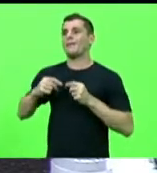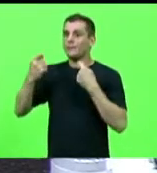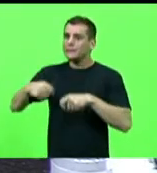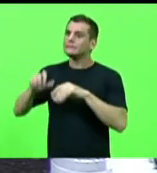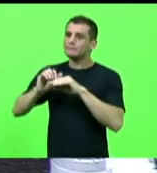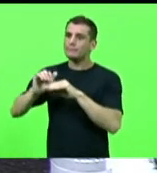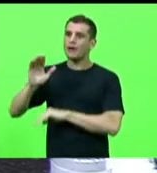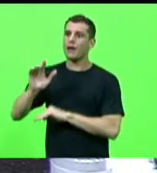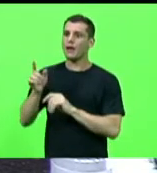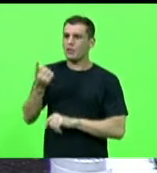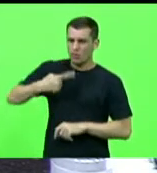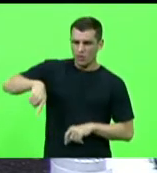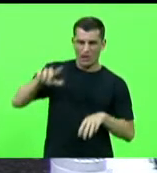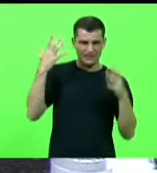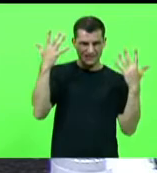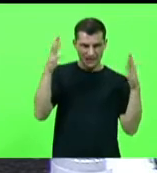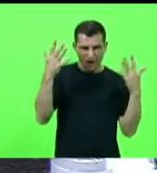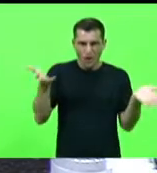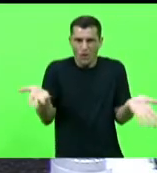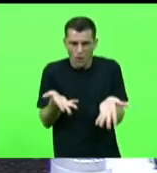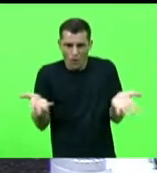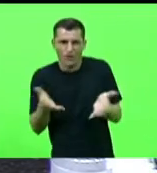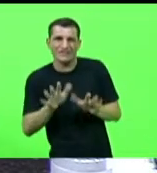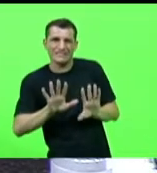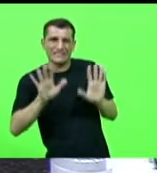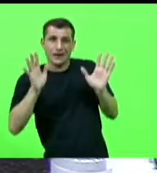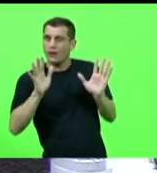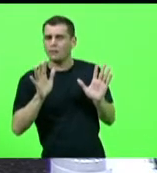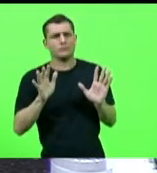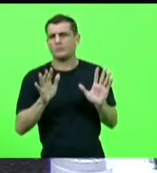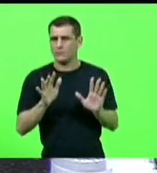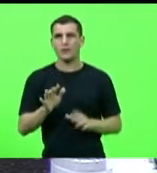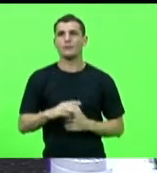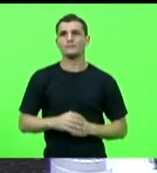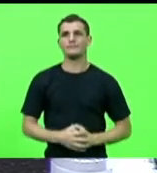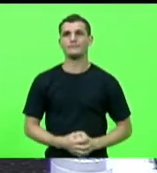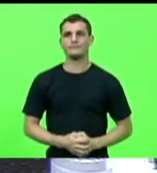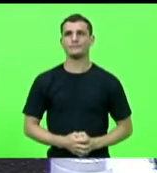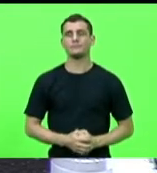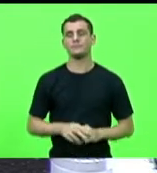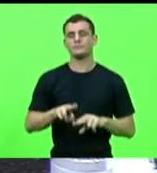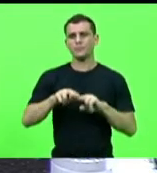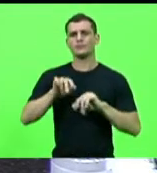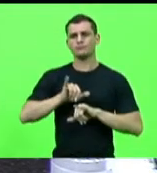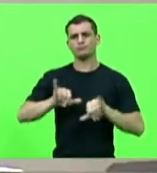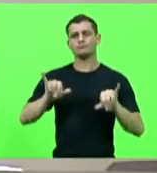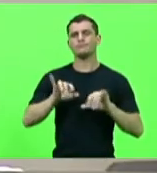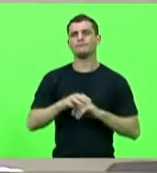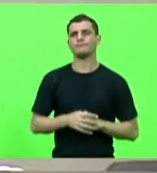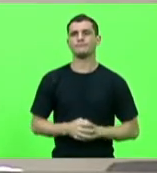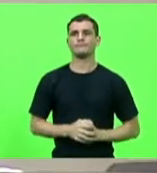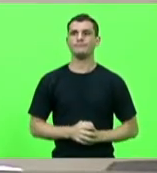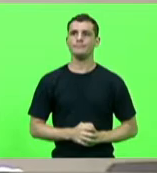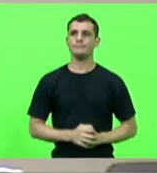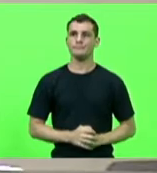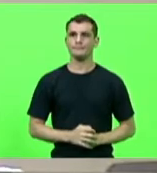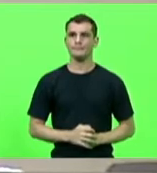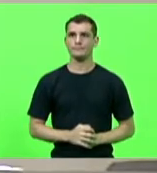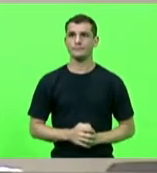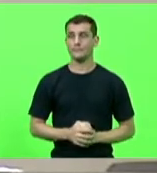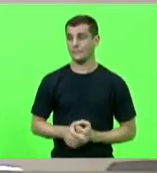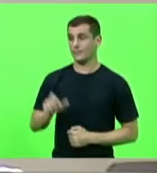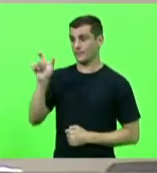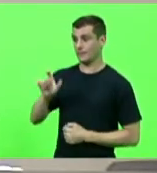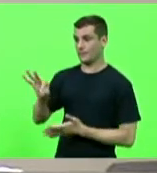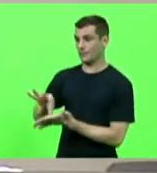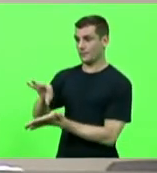Nada. Absolutamente nada. Eu faço esse registro, senhor presidente, muito obrigado. Ainda inscrito para discutir o deputado